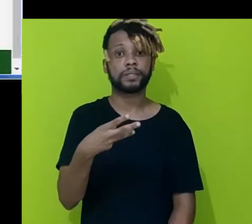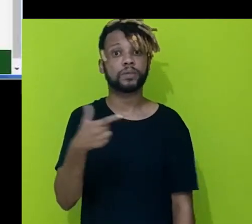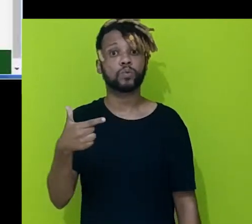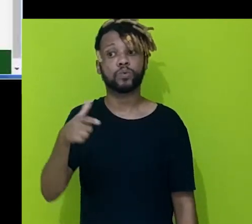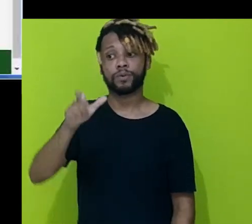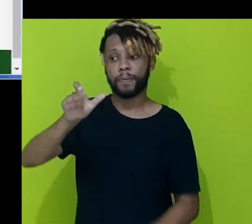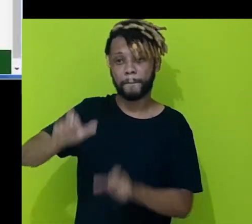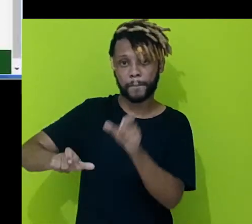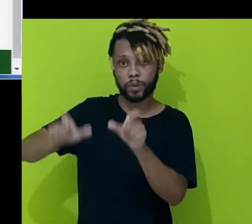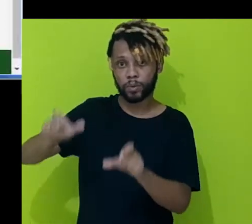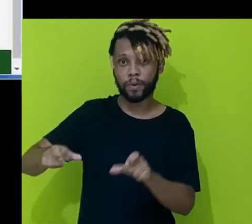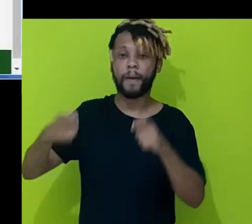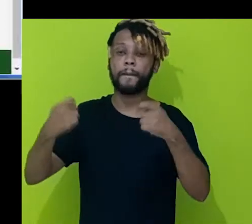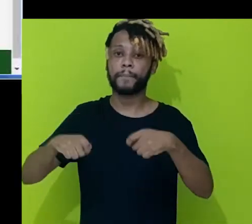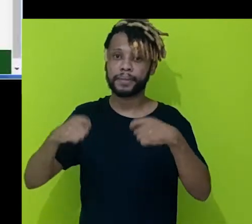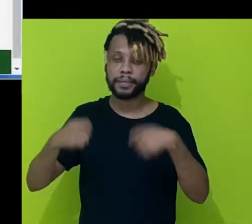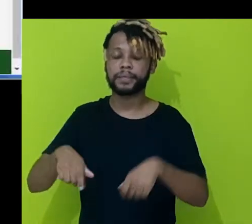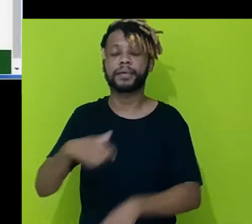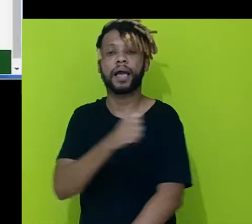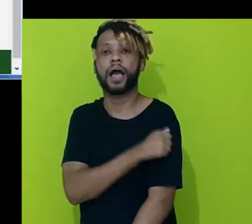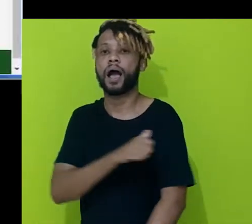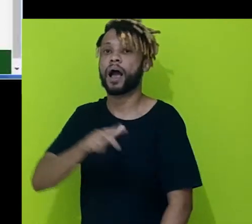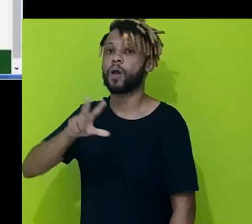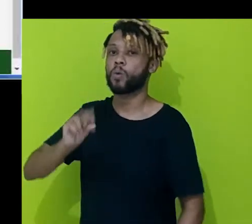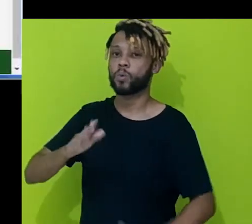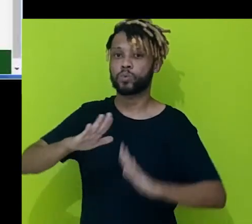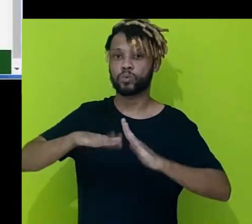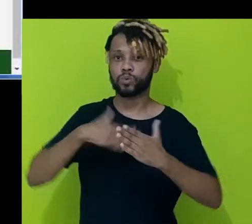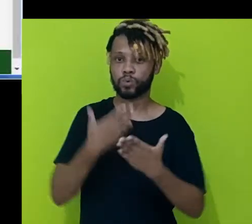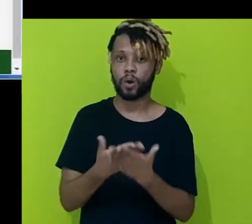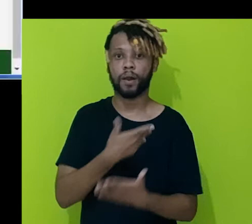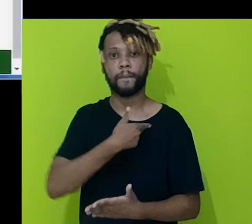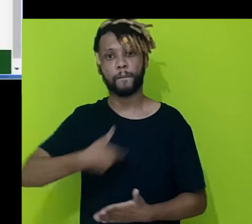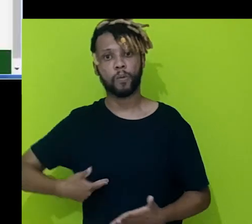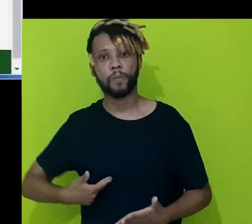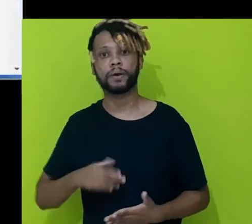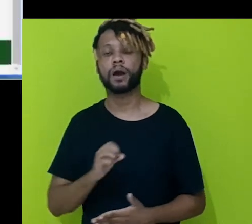elas precisam ser alunos de escola pública ou professores.